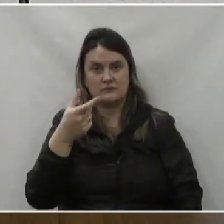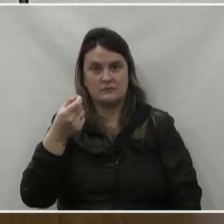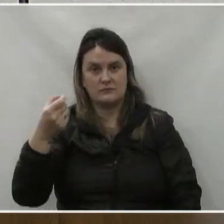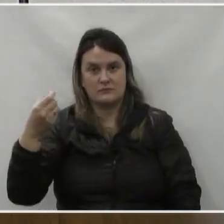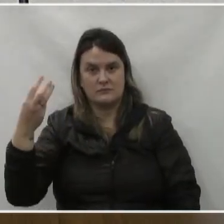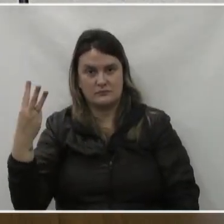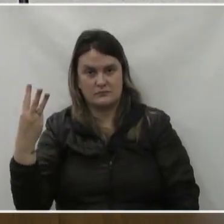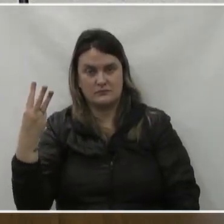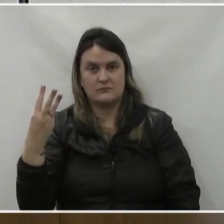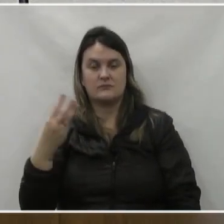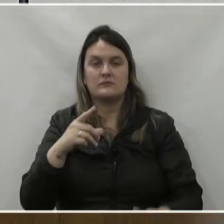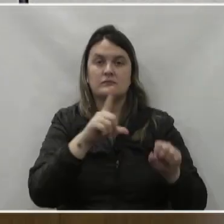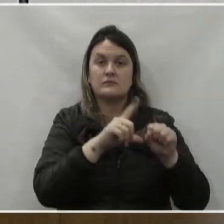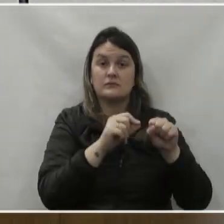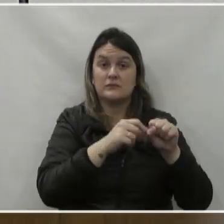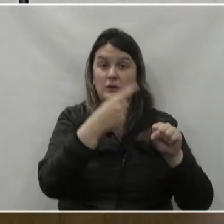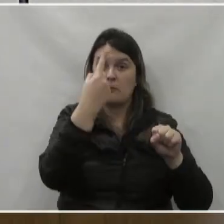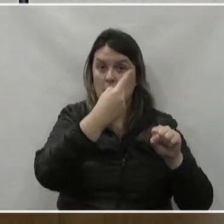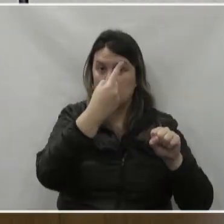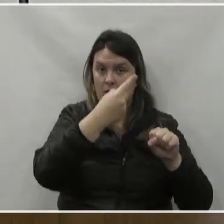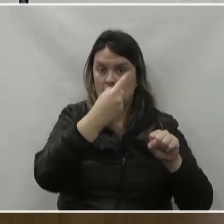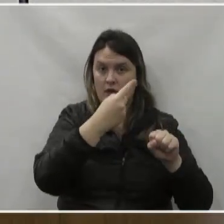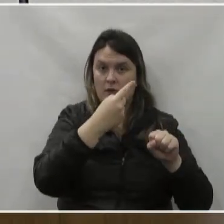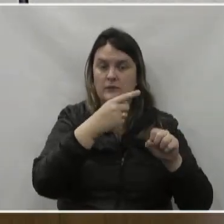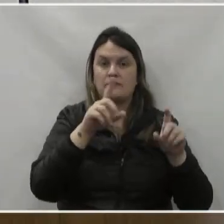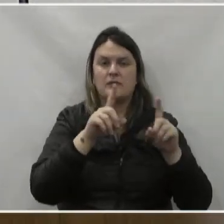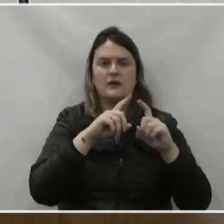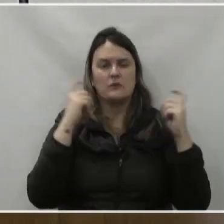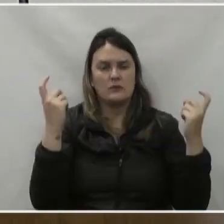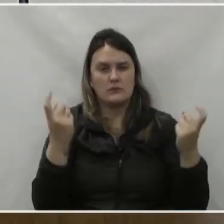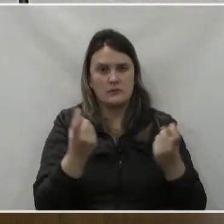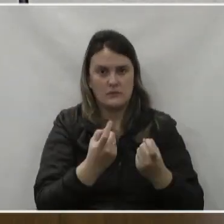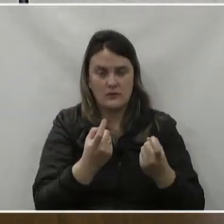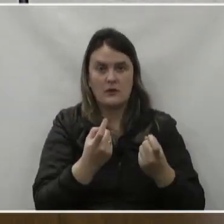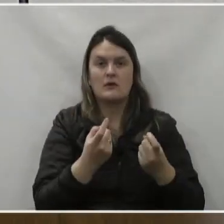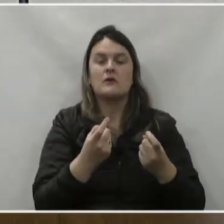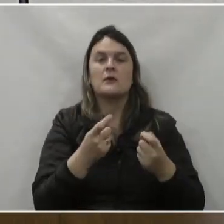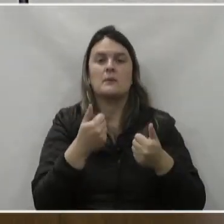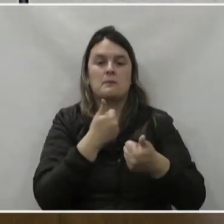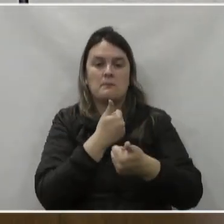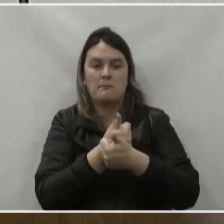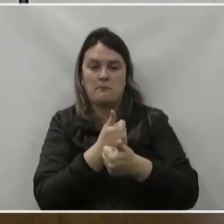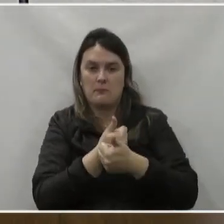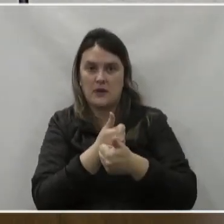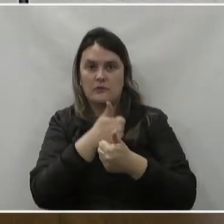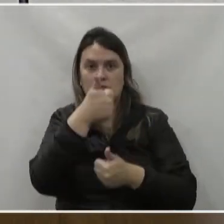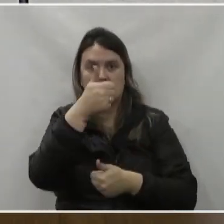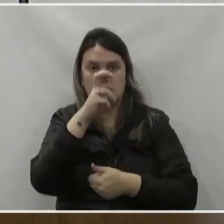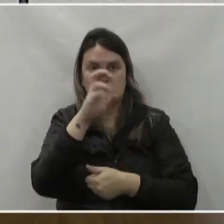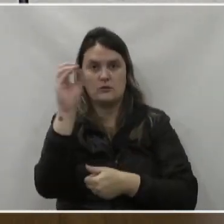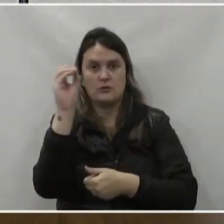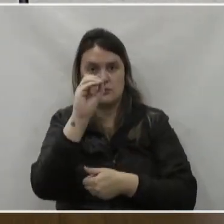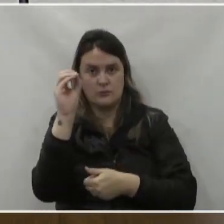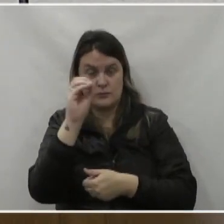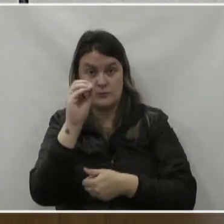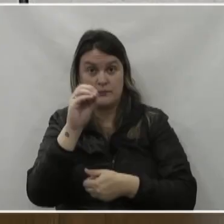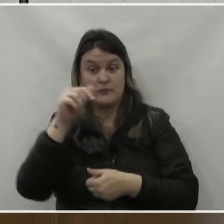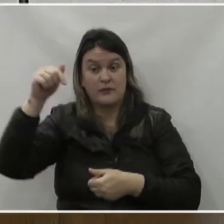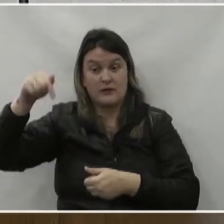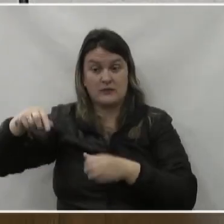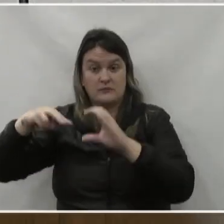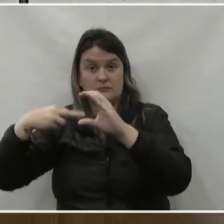3106/2003. Artigo 1º. Em sessão ordinária, próximo ao dia 15 de outubro, a